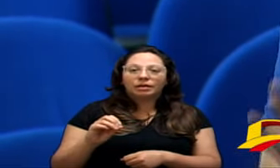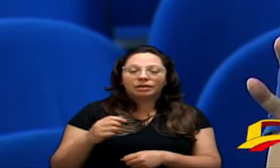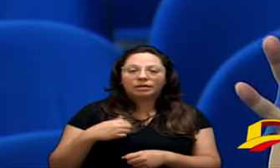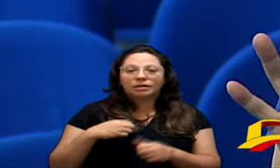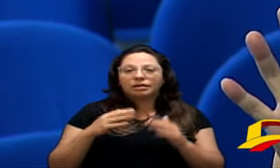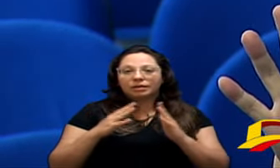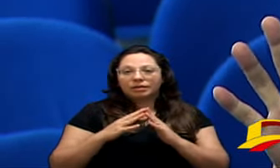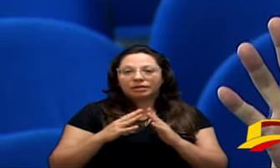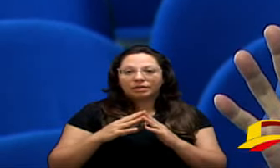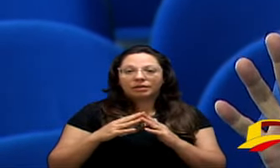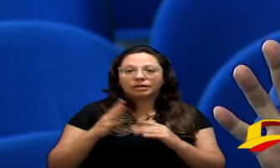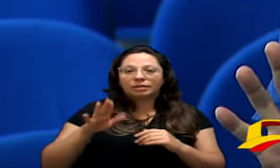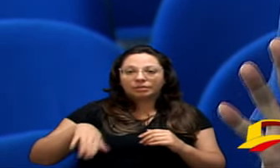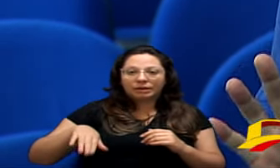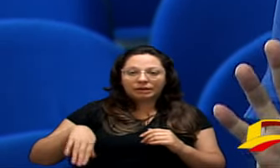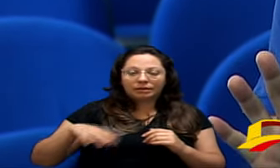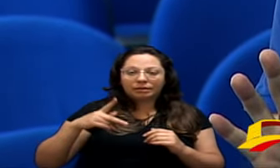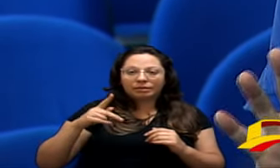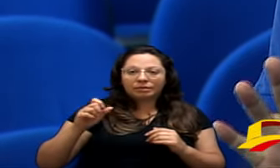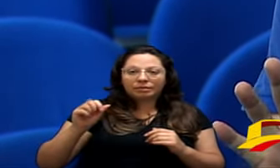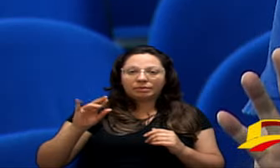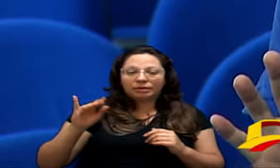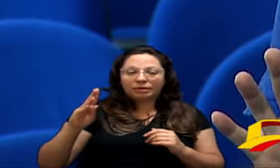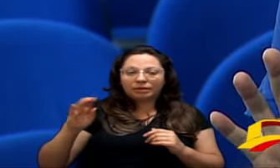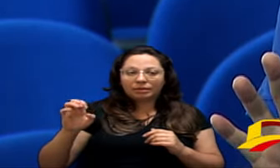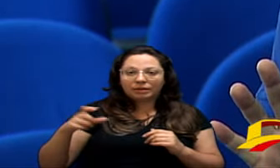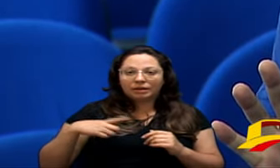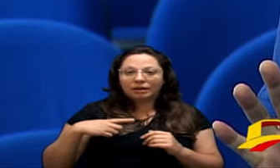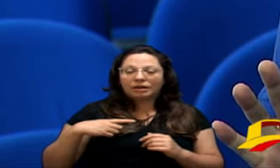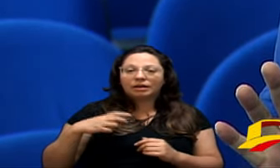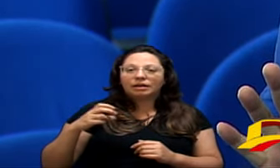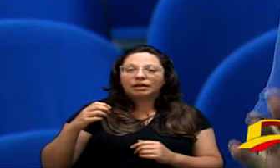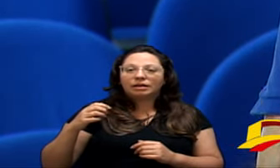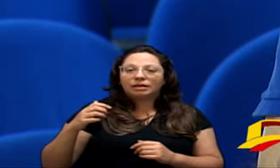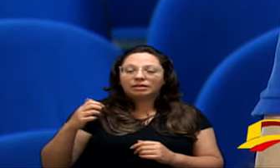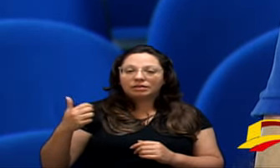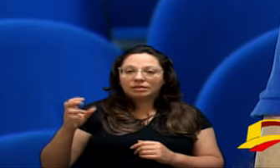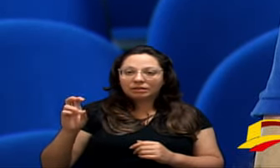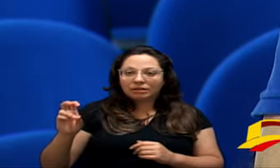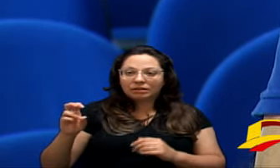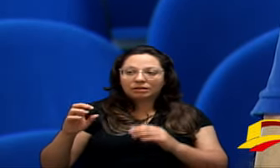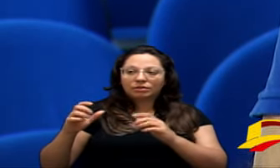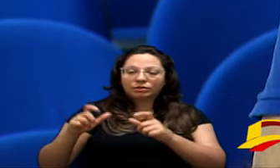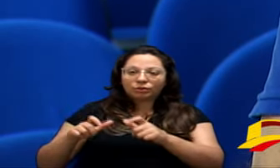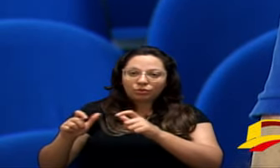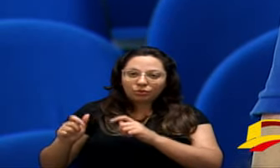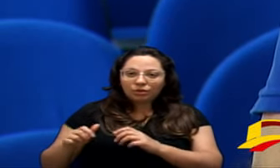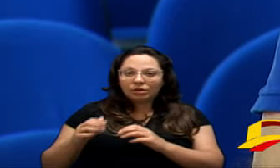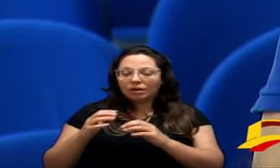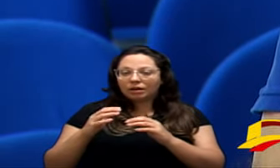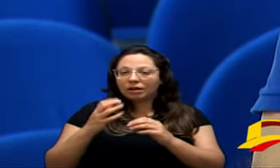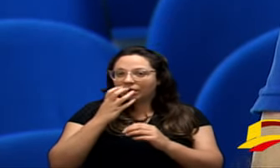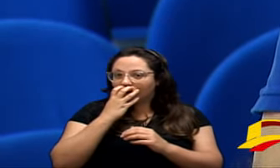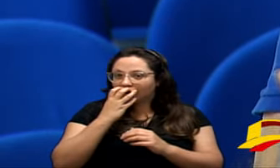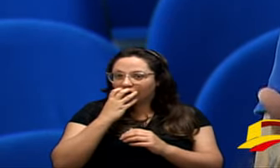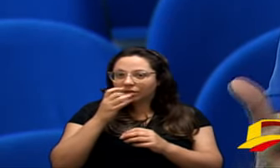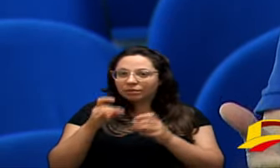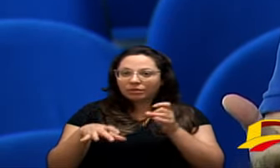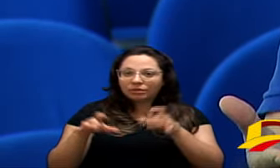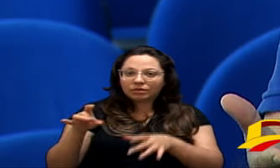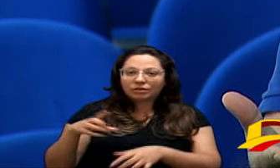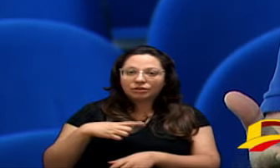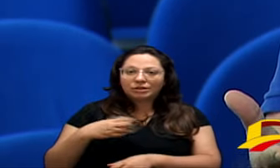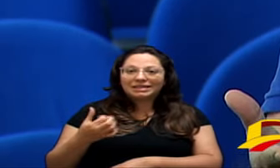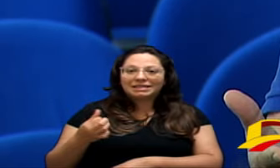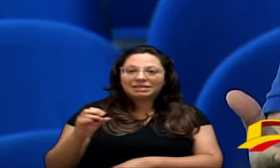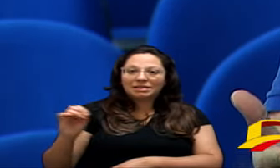existem cinco entidades que abrigam cães abandonados uma dela tinha 600 animais e não tinha